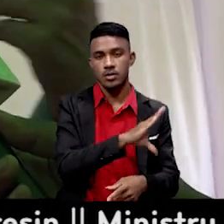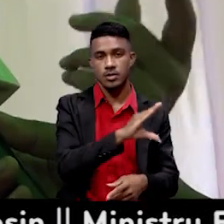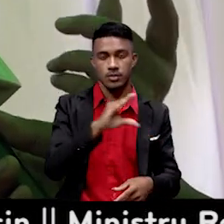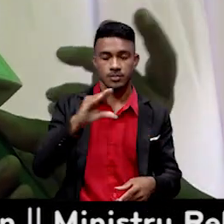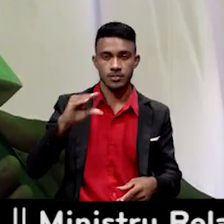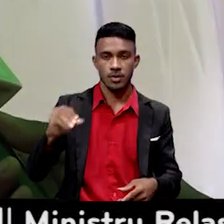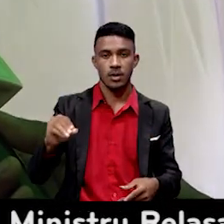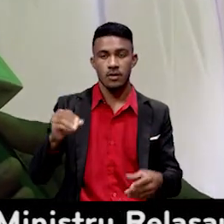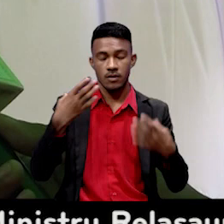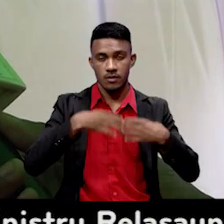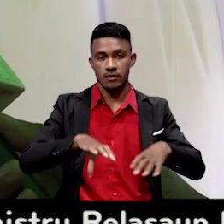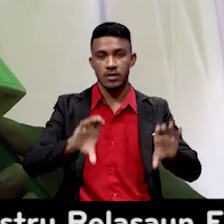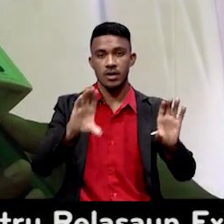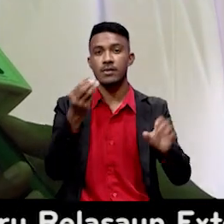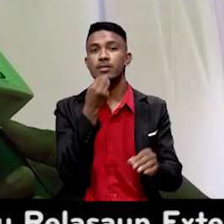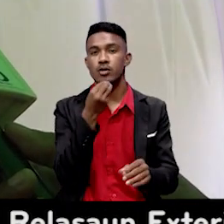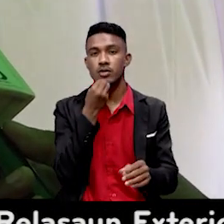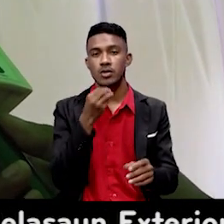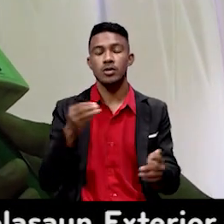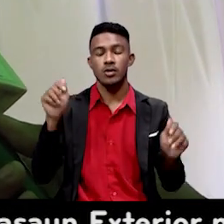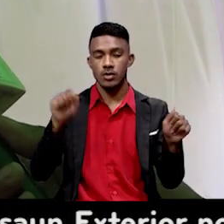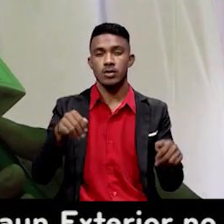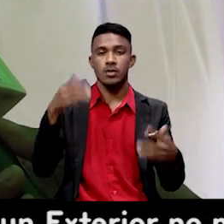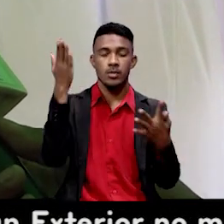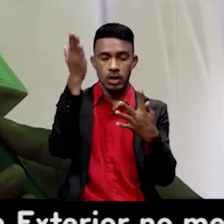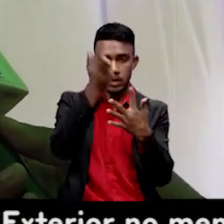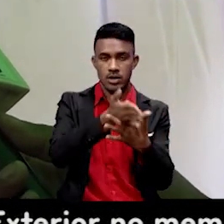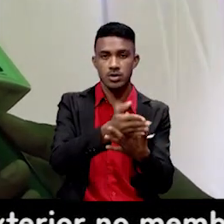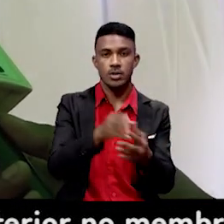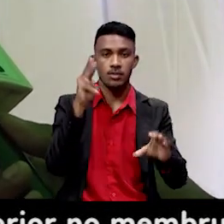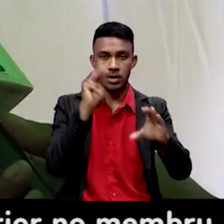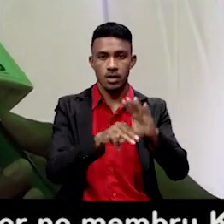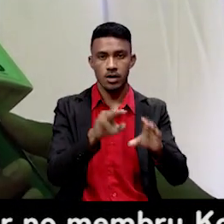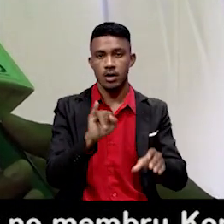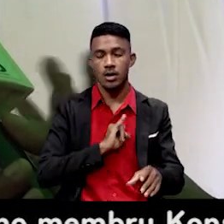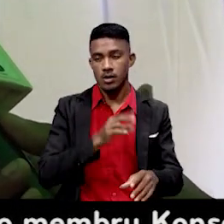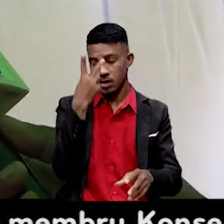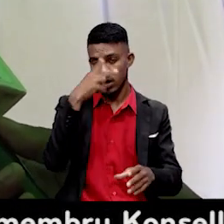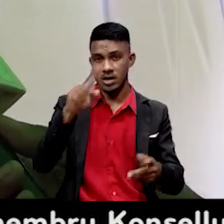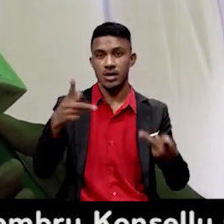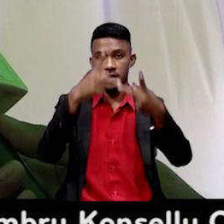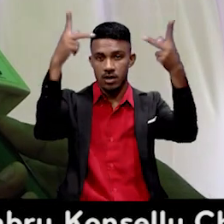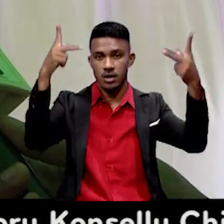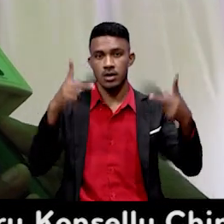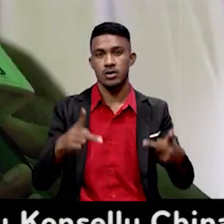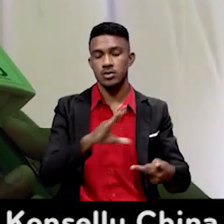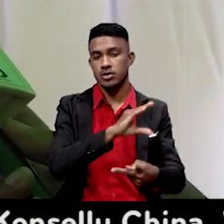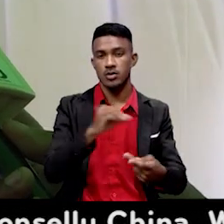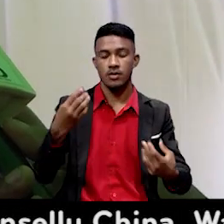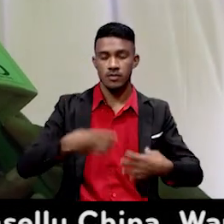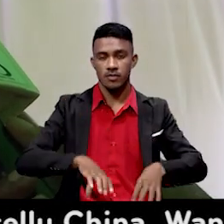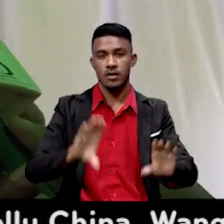tos nain fan produktu ho acesu ba mercado. Hau harre iha kios, iha imprego. E